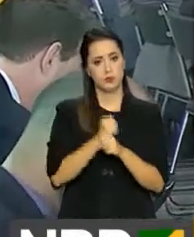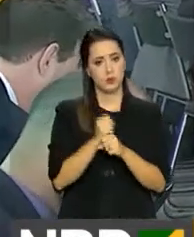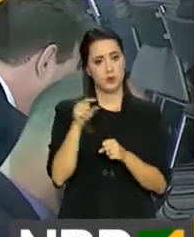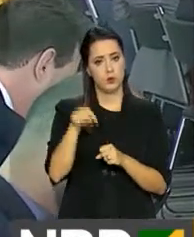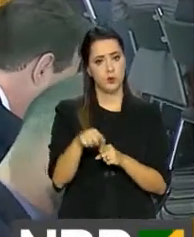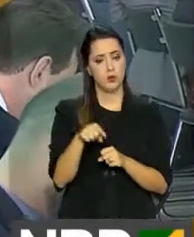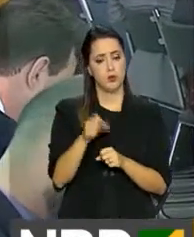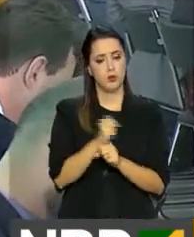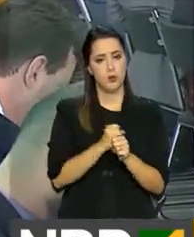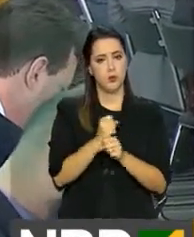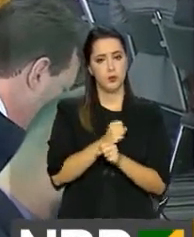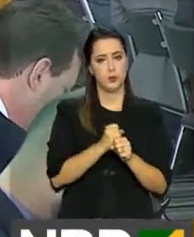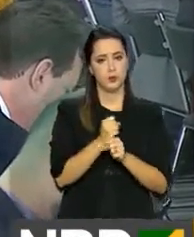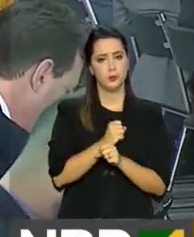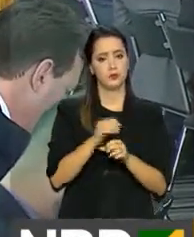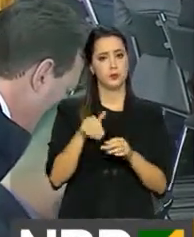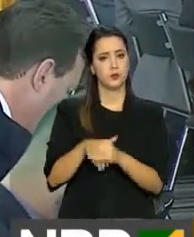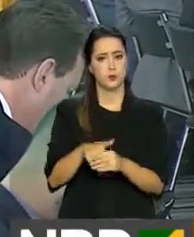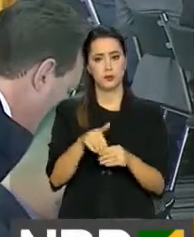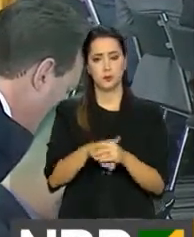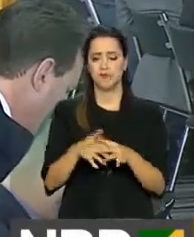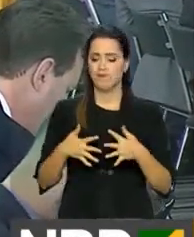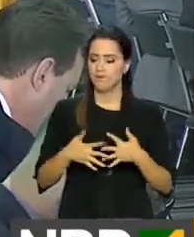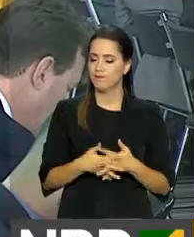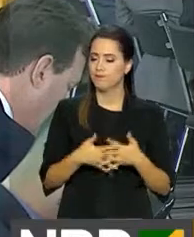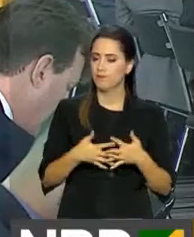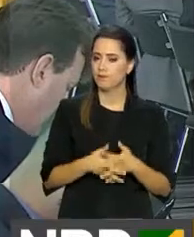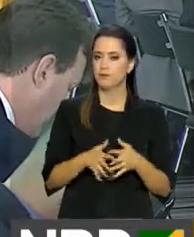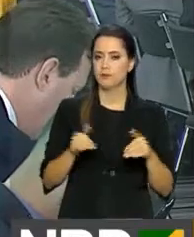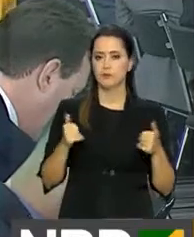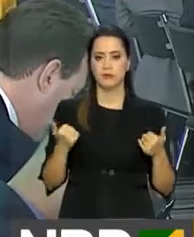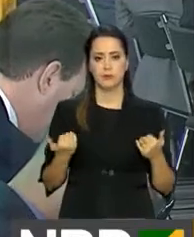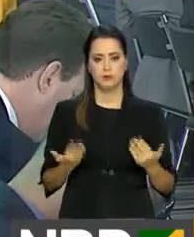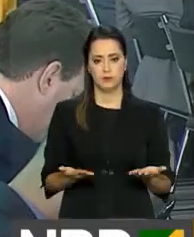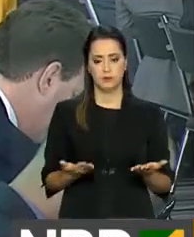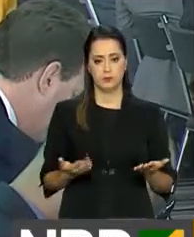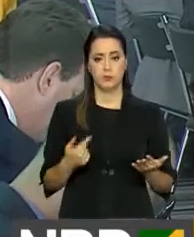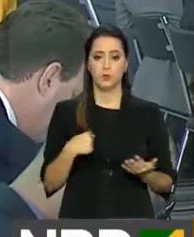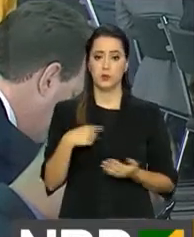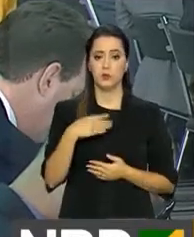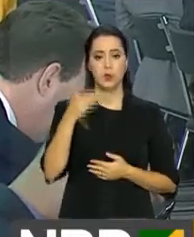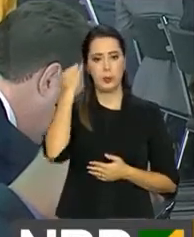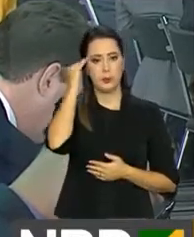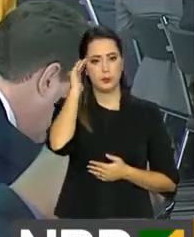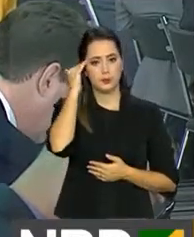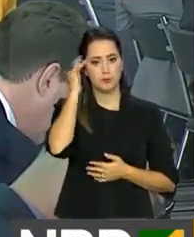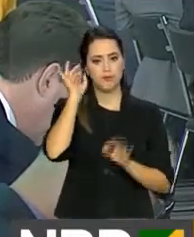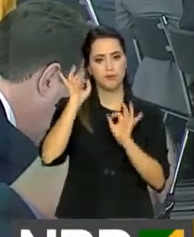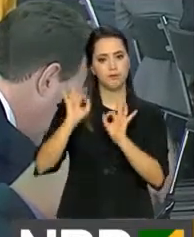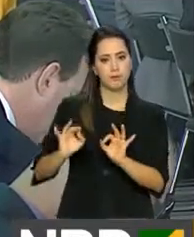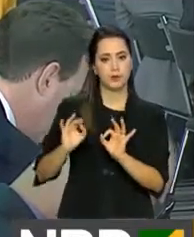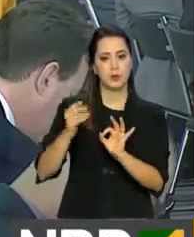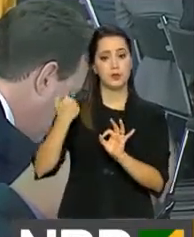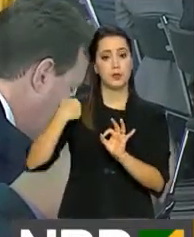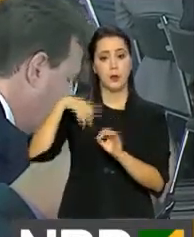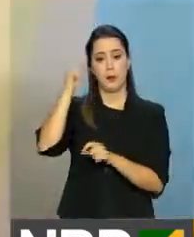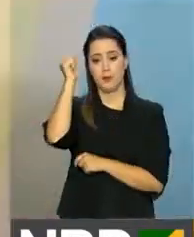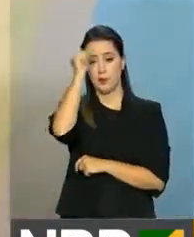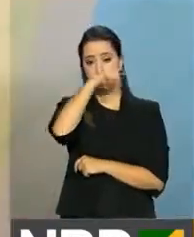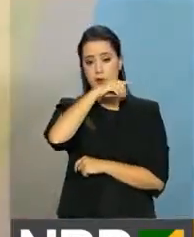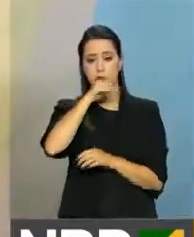ano eleitoral é complicadíssimo e sendo ano eleitoral eu compreendo perfeitamente que seja mais difícil